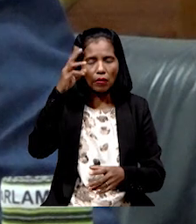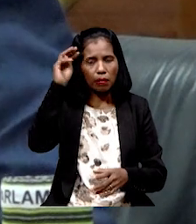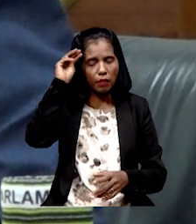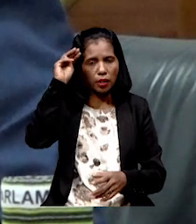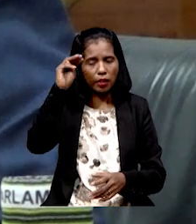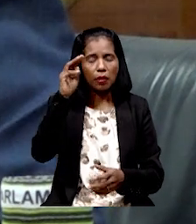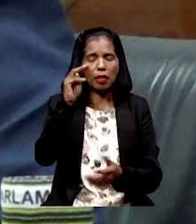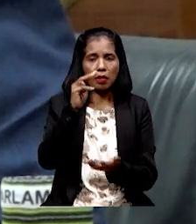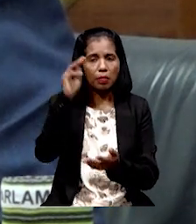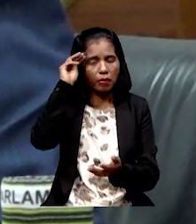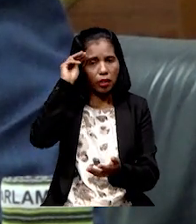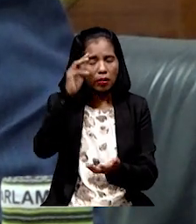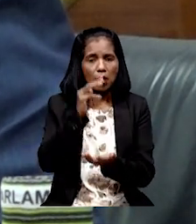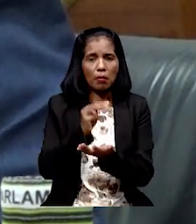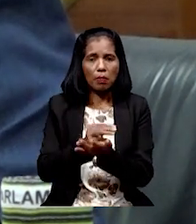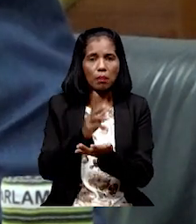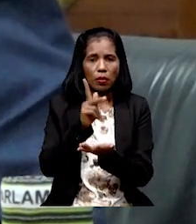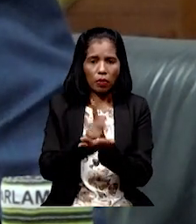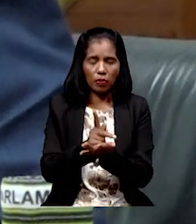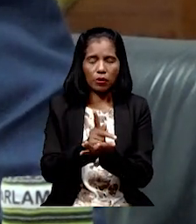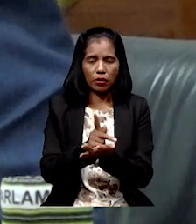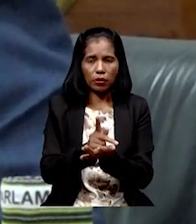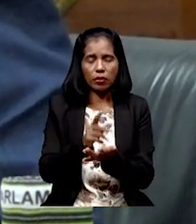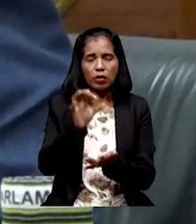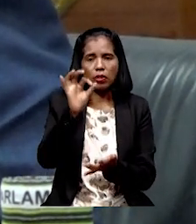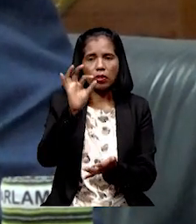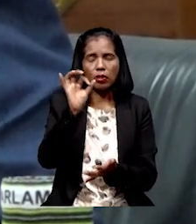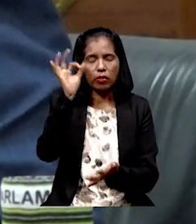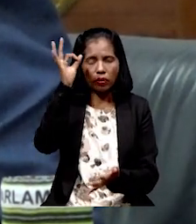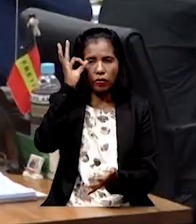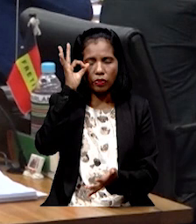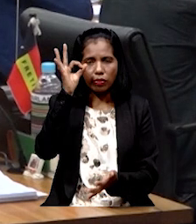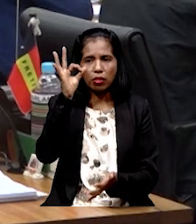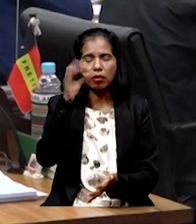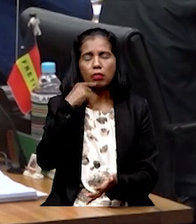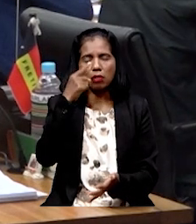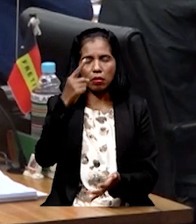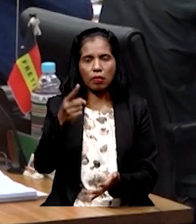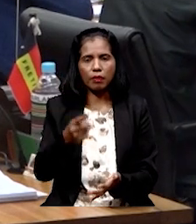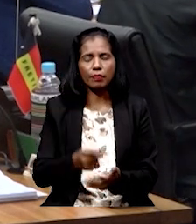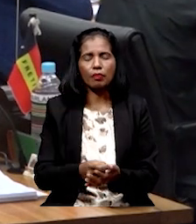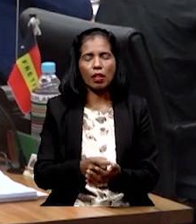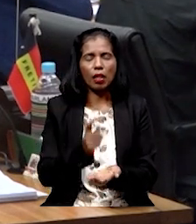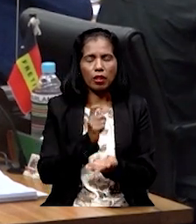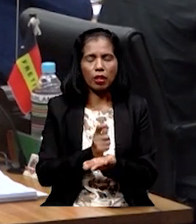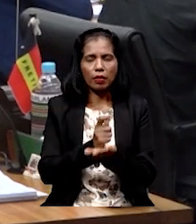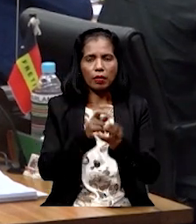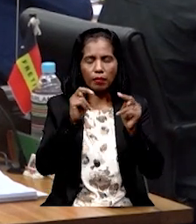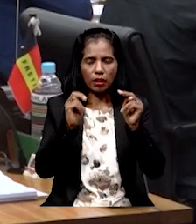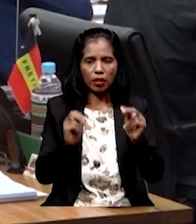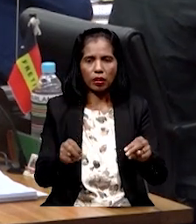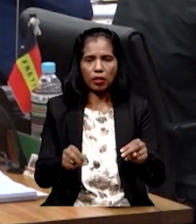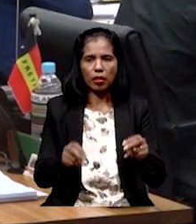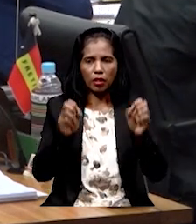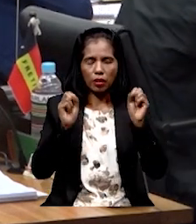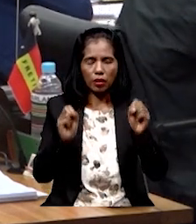Assunto Parlamentar no Comunicação Social, Francisco Jerônimo reconhece condição ata urunian, nebe precisa duni